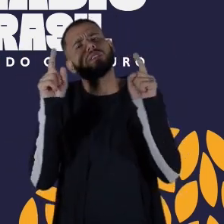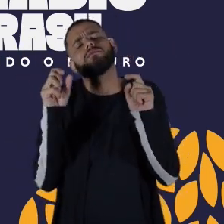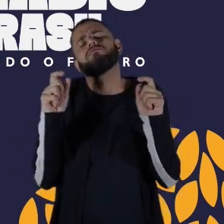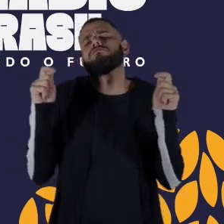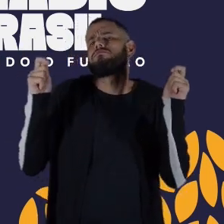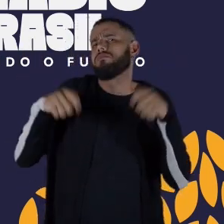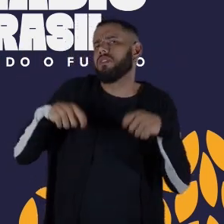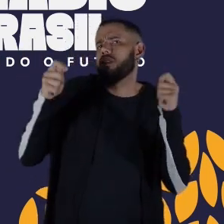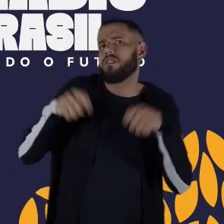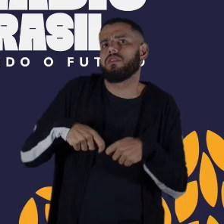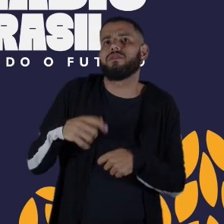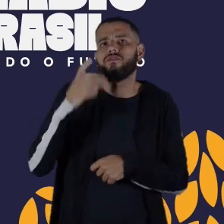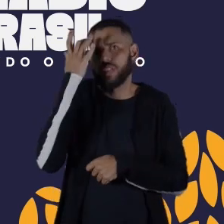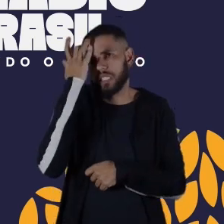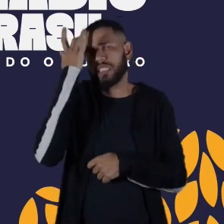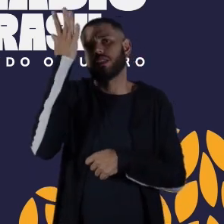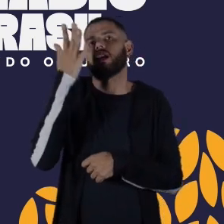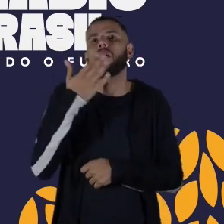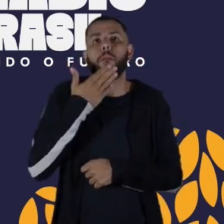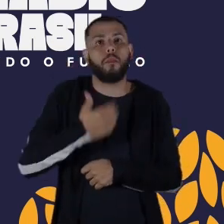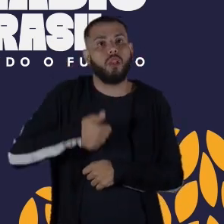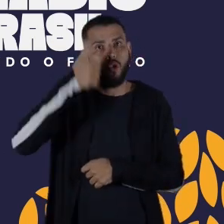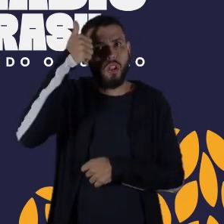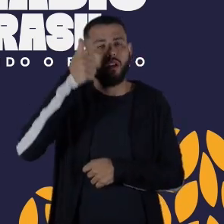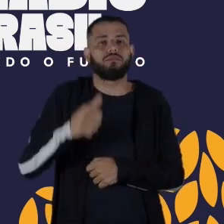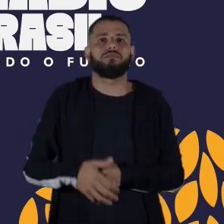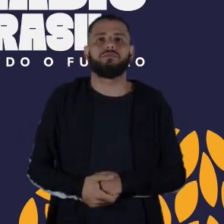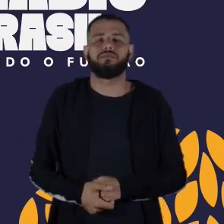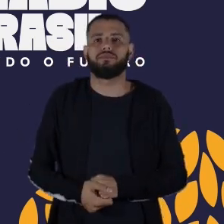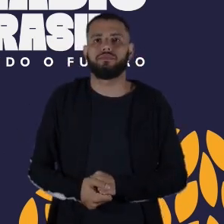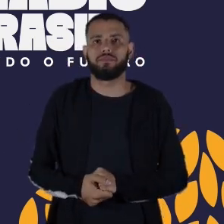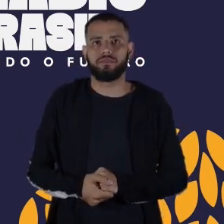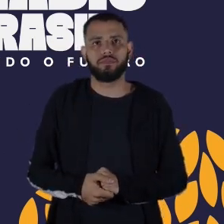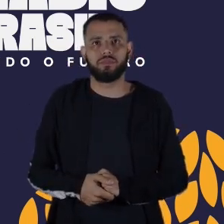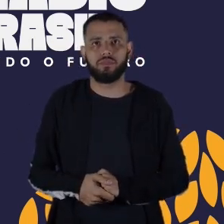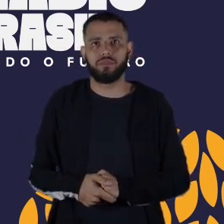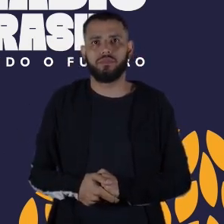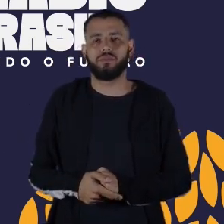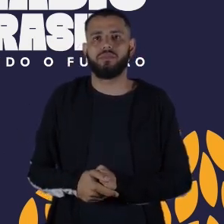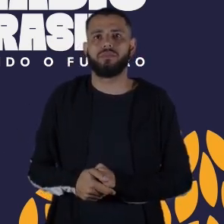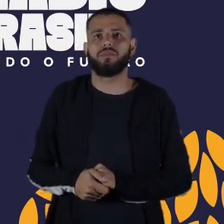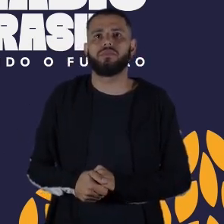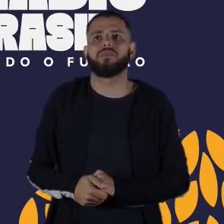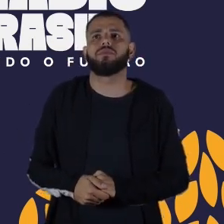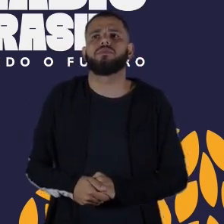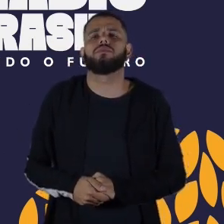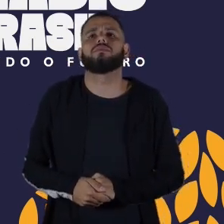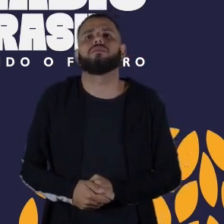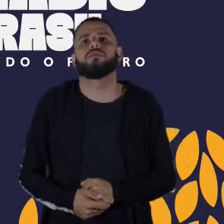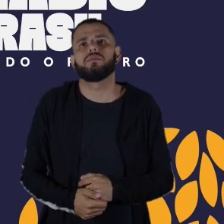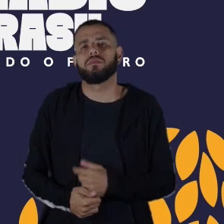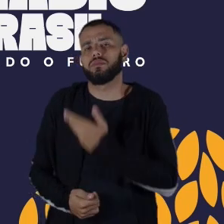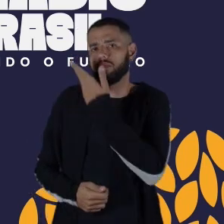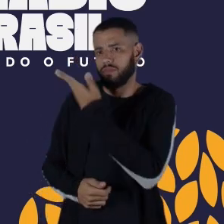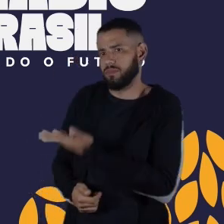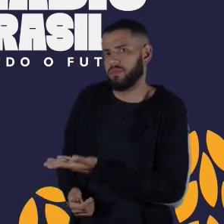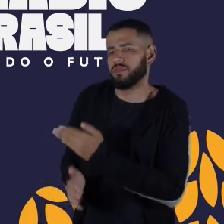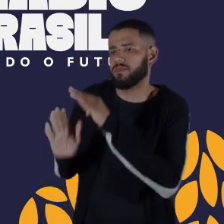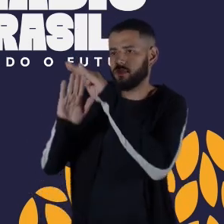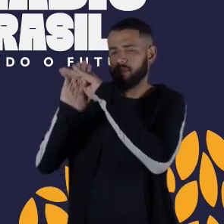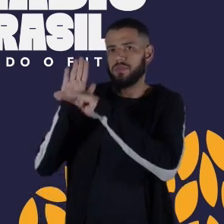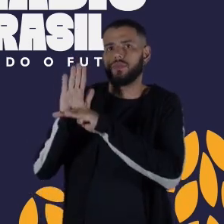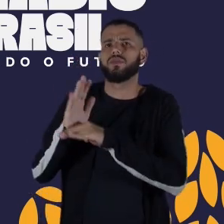facilitar a melhorar a evolução. Esses são os sintomas, vocês conhecem, todos sabemos